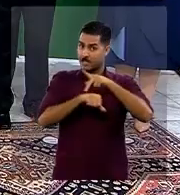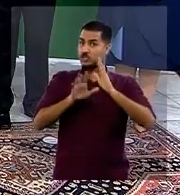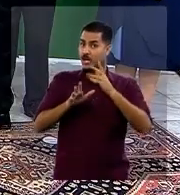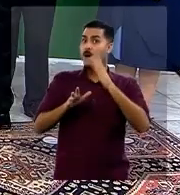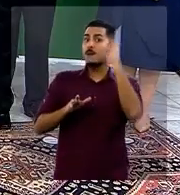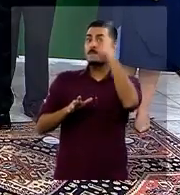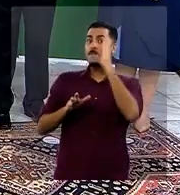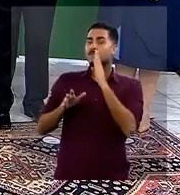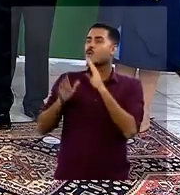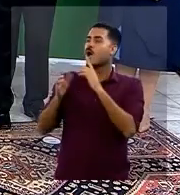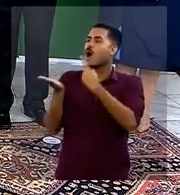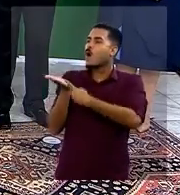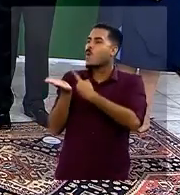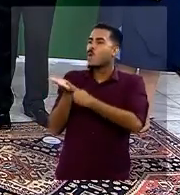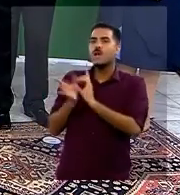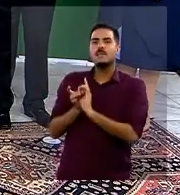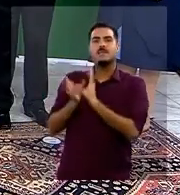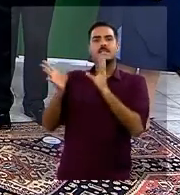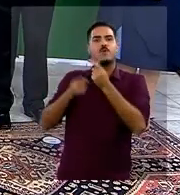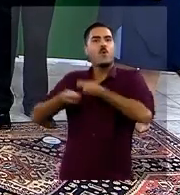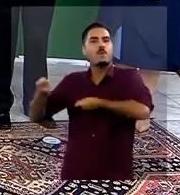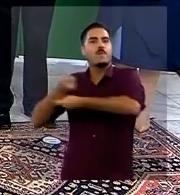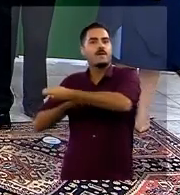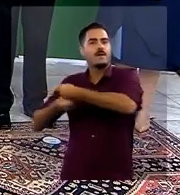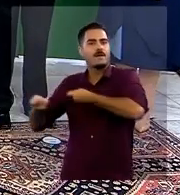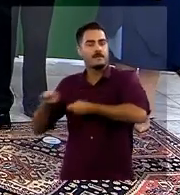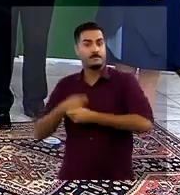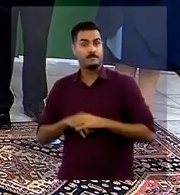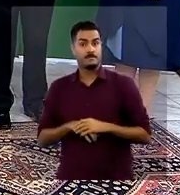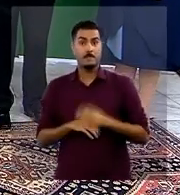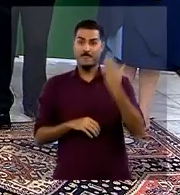comércio e deste encontro,